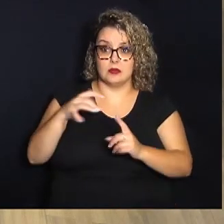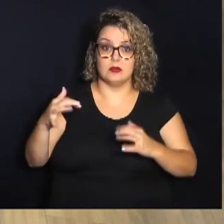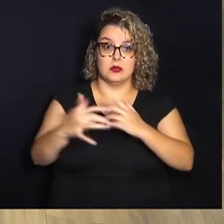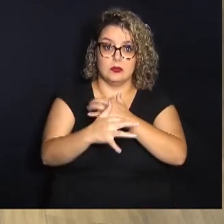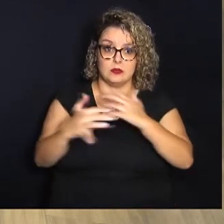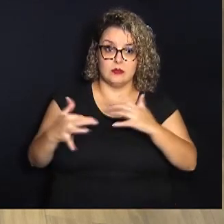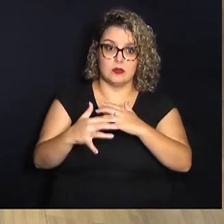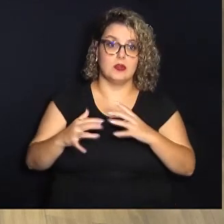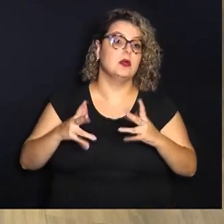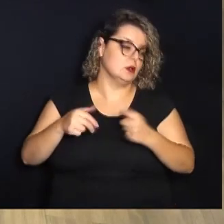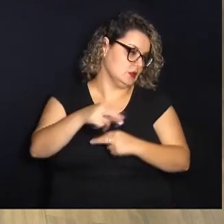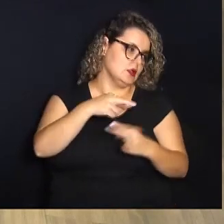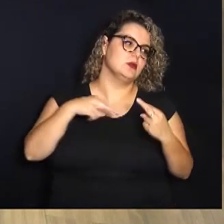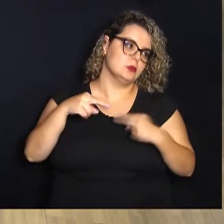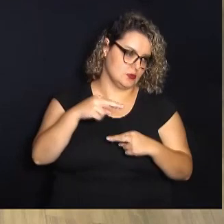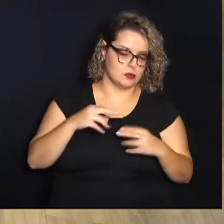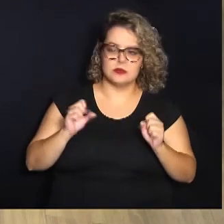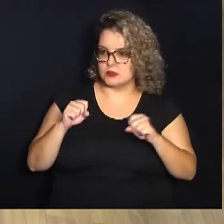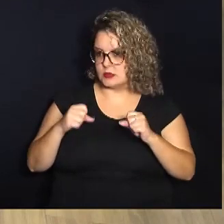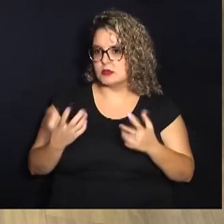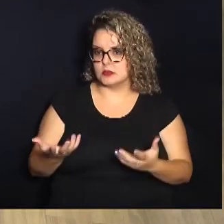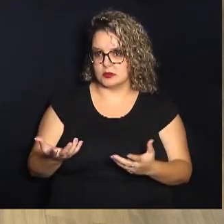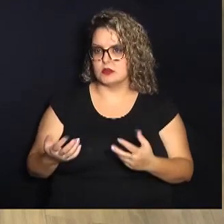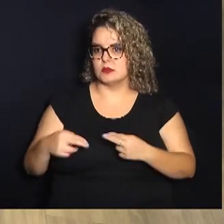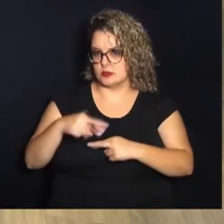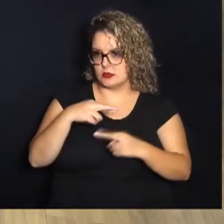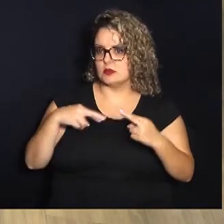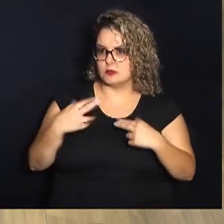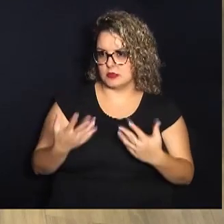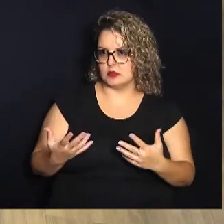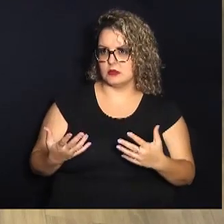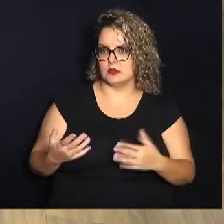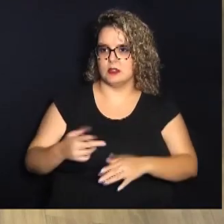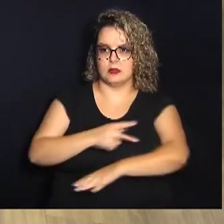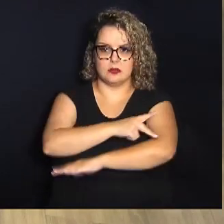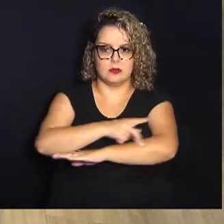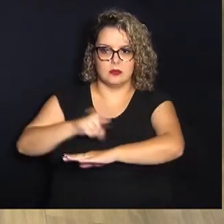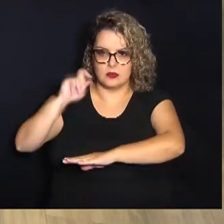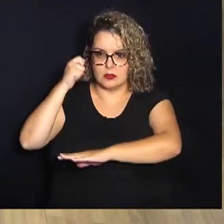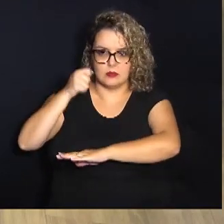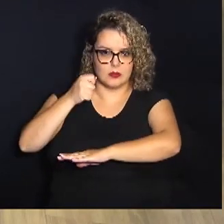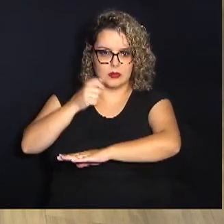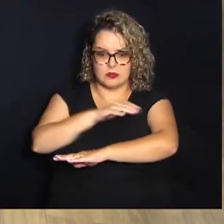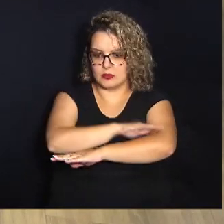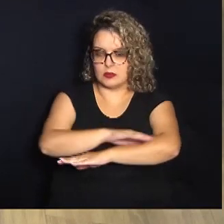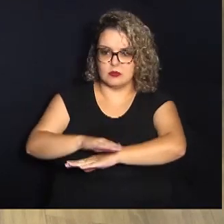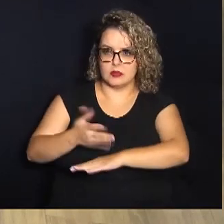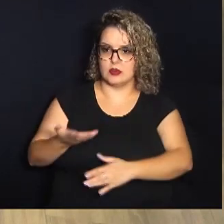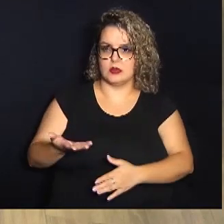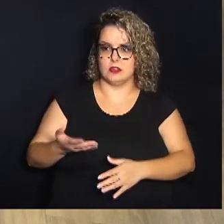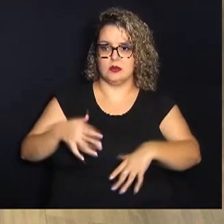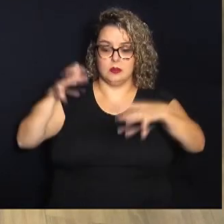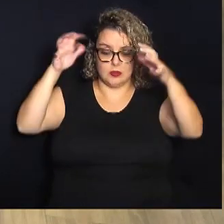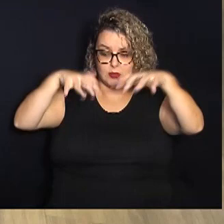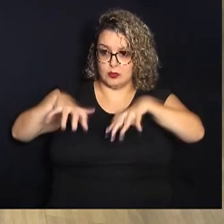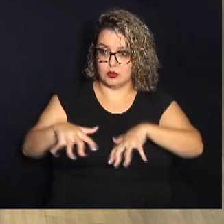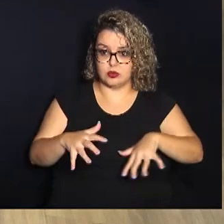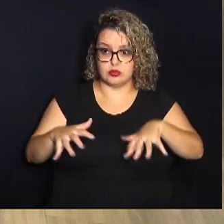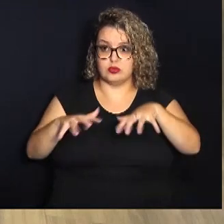na tudo vida, relacionado, né? Assim, sem dúvida. Tudo relacionado. Essa permeabilização do solo, Sim, né? As